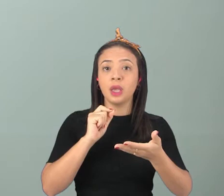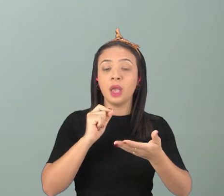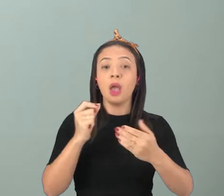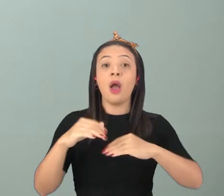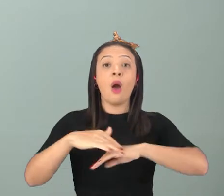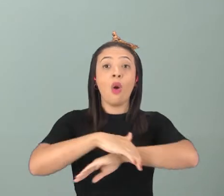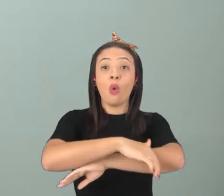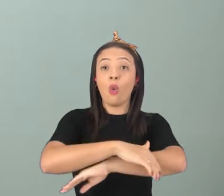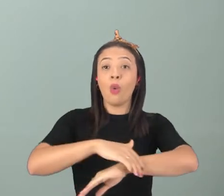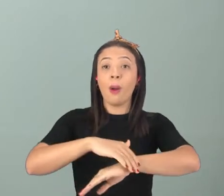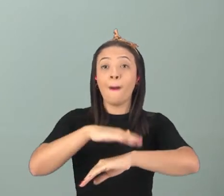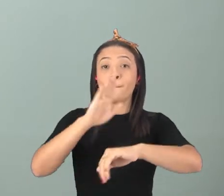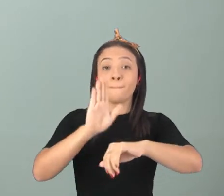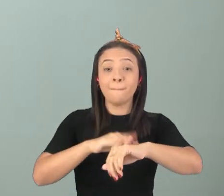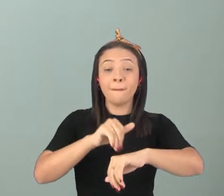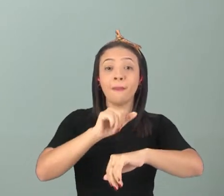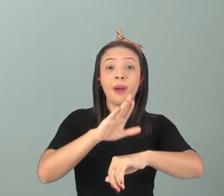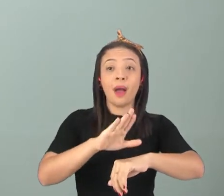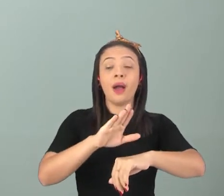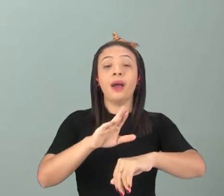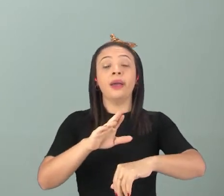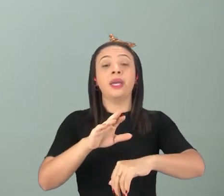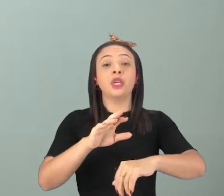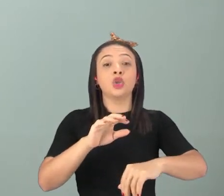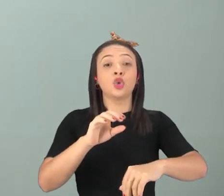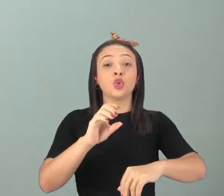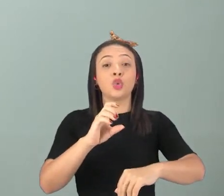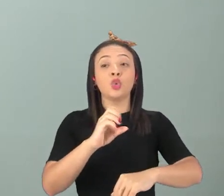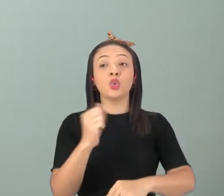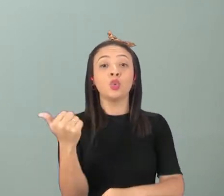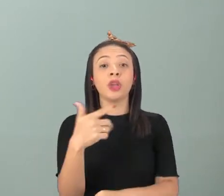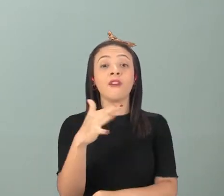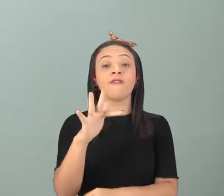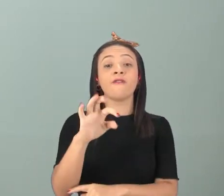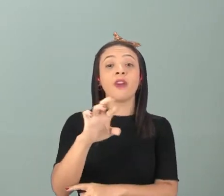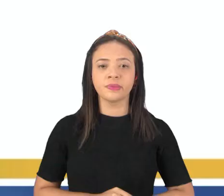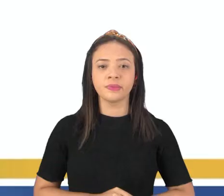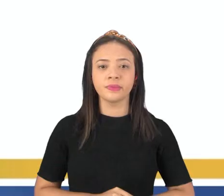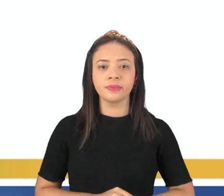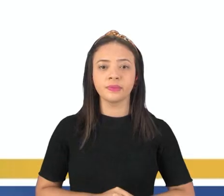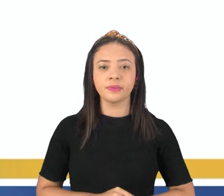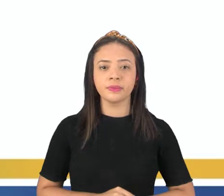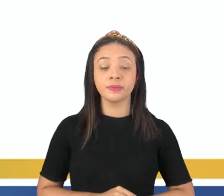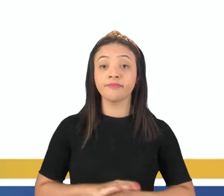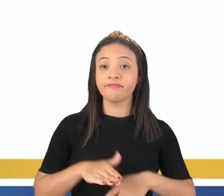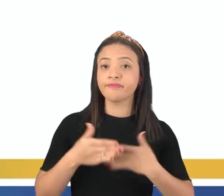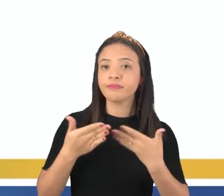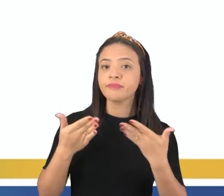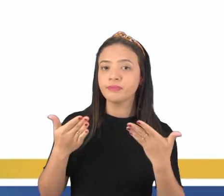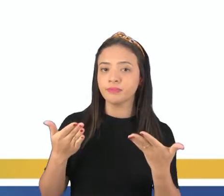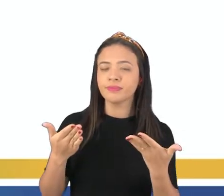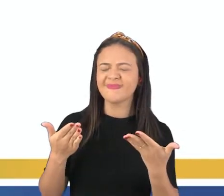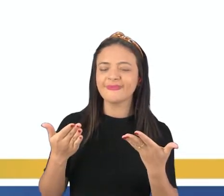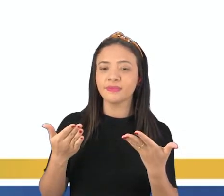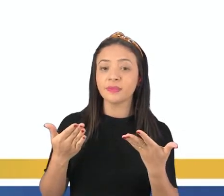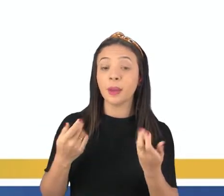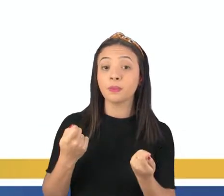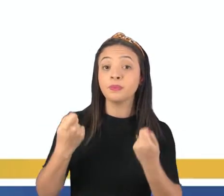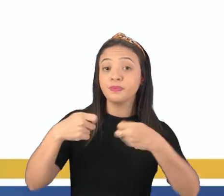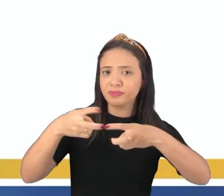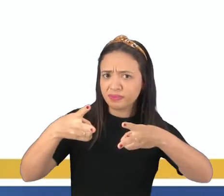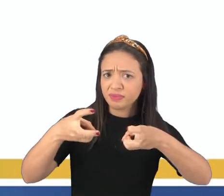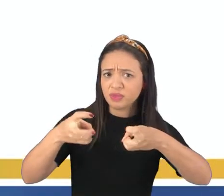que ferroviária. Esse é um dado importante para você saber. Neste cenário, nota-se